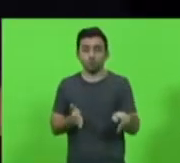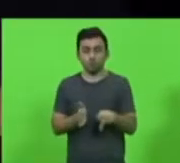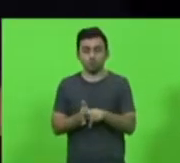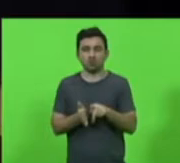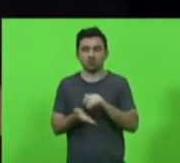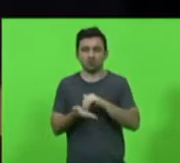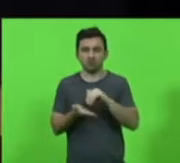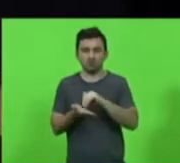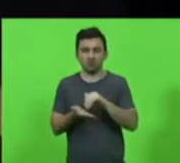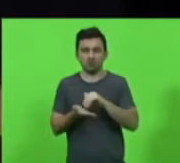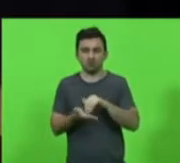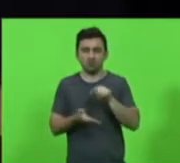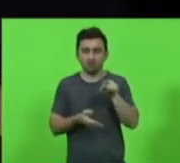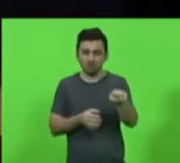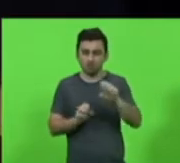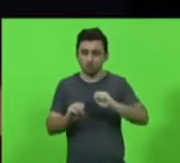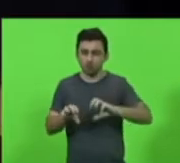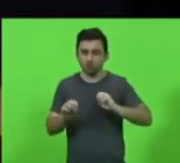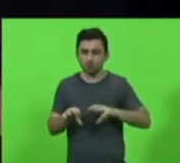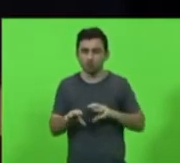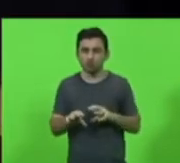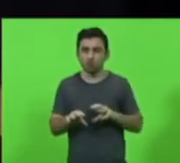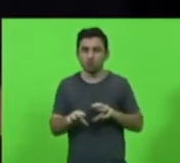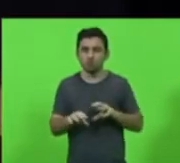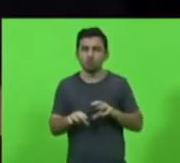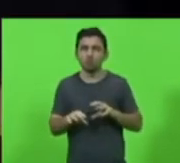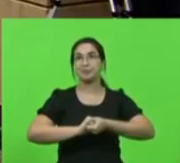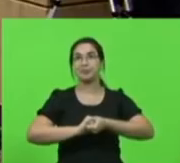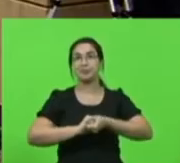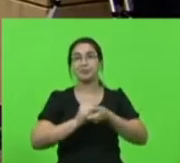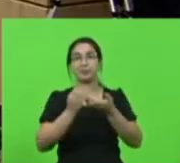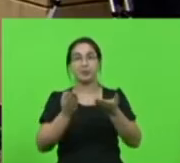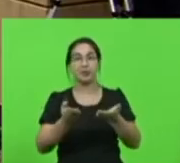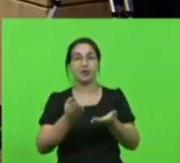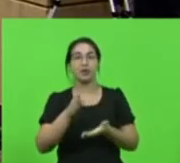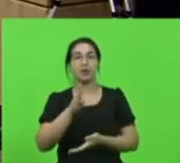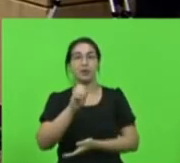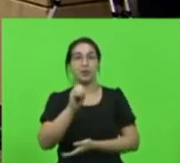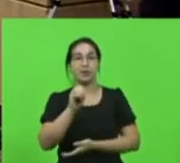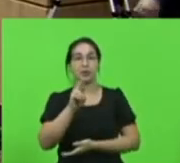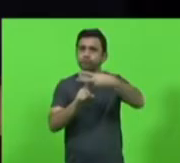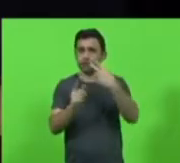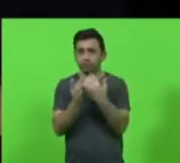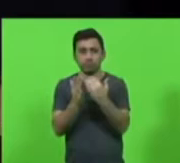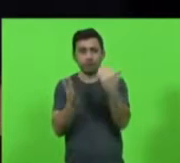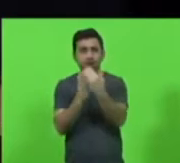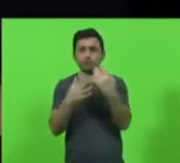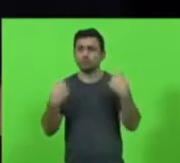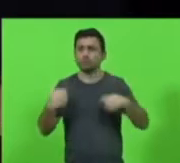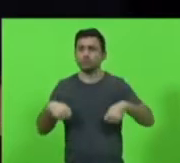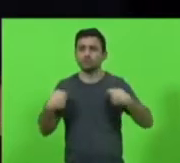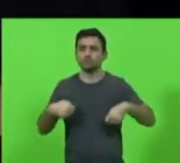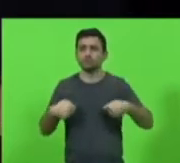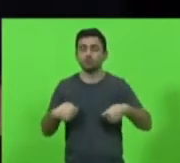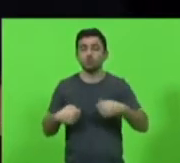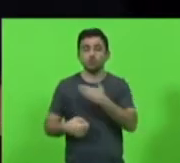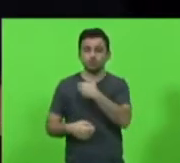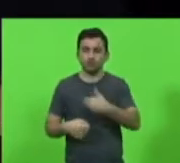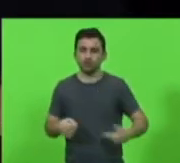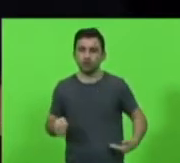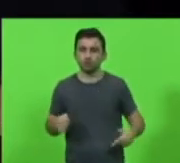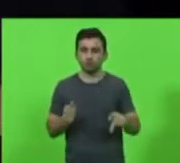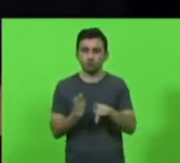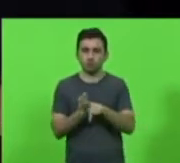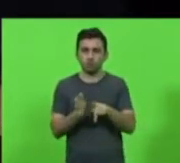governo na Assembleia Legislativa, o deputado José Milton Schaefer elogiou a iniciativa. O governo do Estado, através da Secretaria